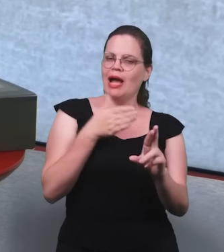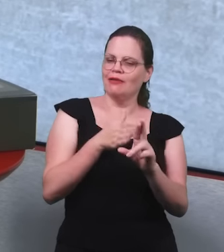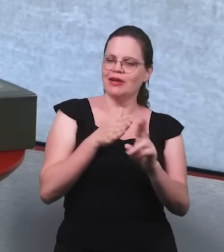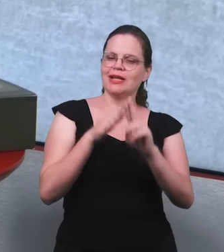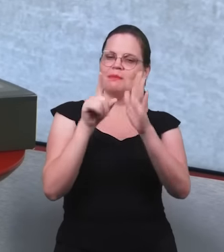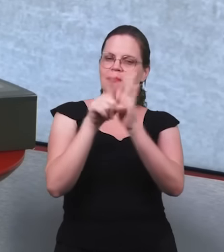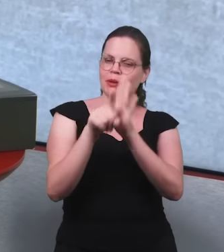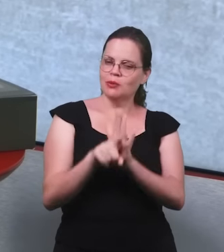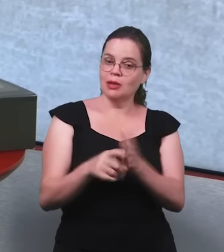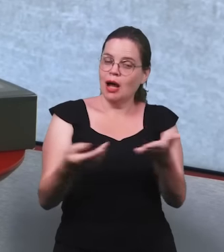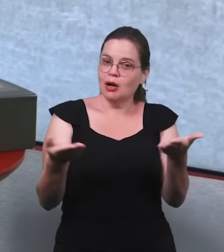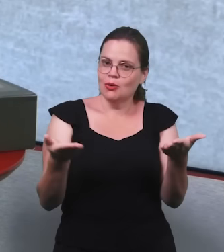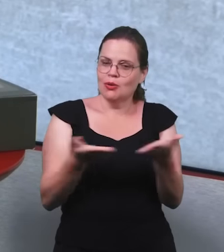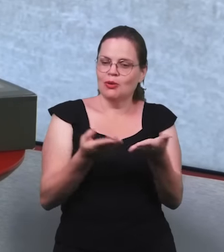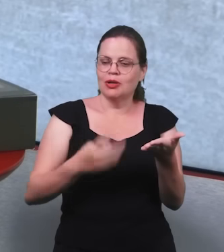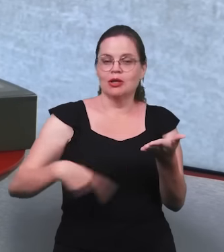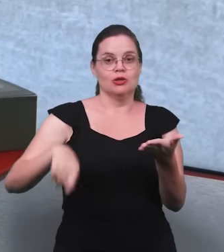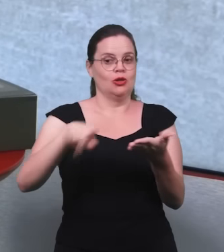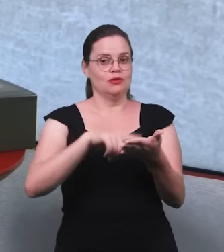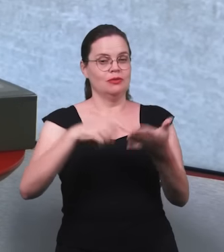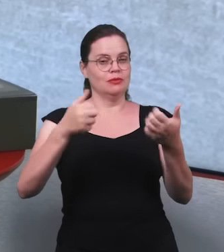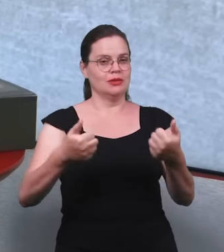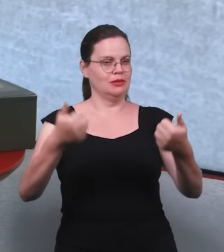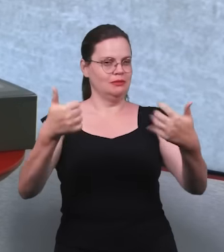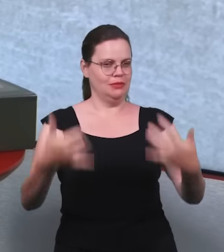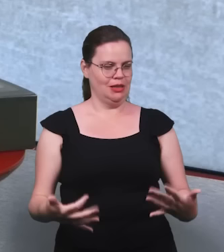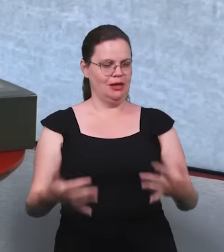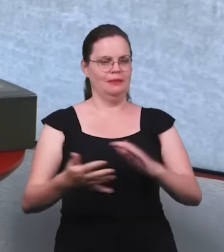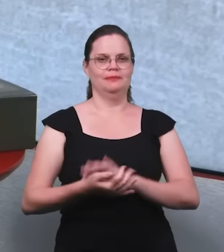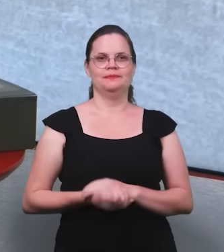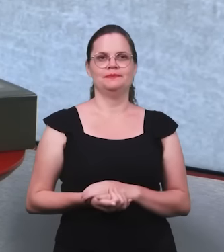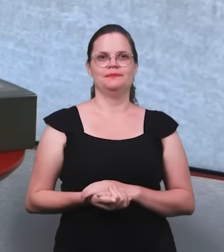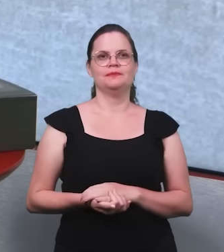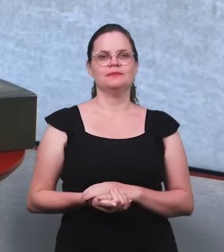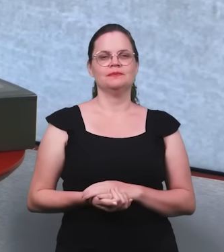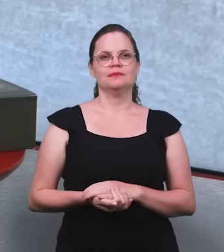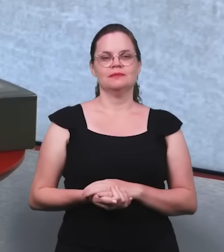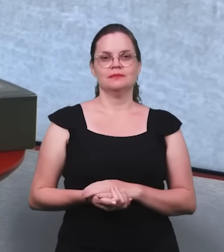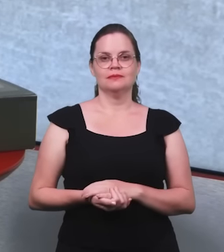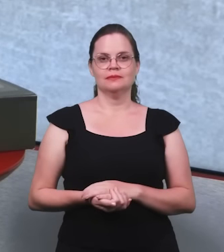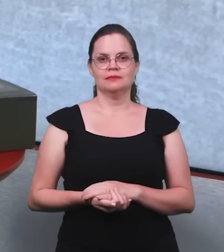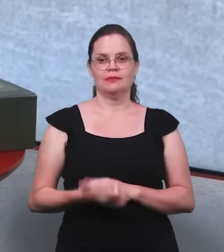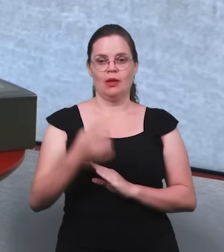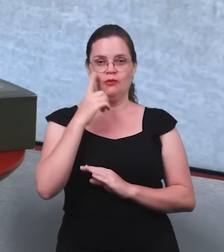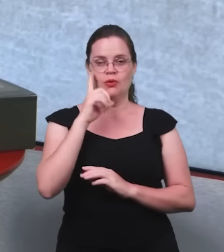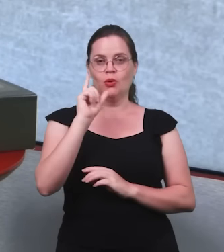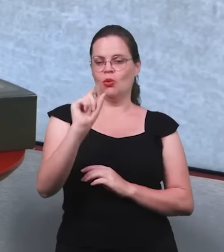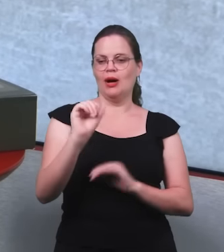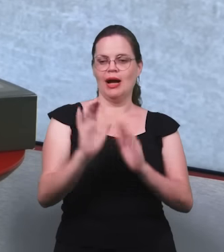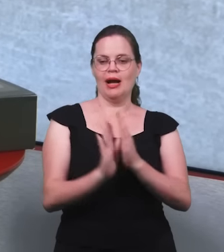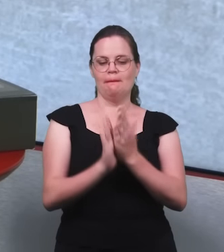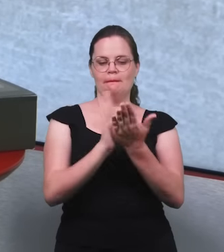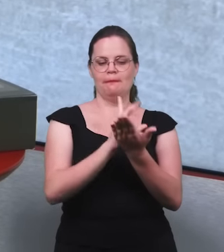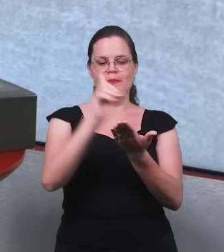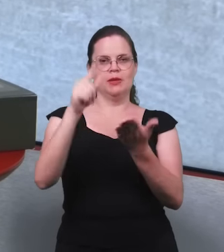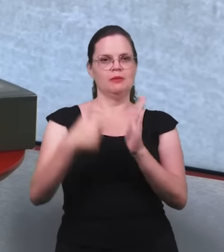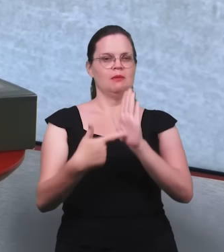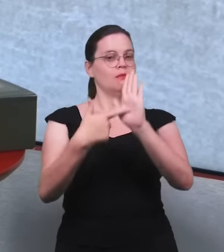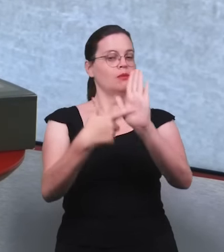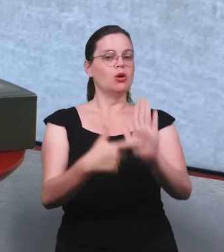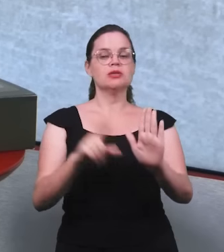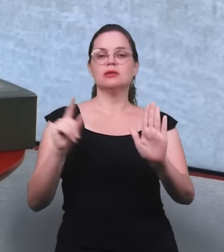Básicas, nós vamos então tecer os seguintes comentários. Muito bem. Vejamos então, à luz das Escrituras, ou seja, da Bíblia,